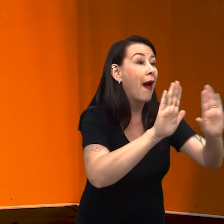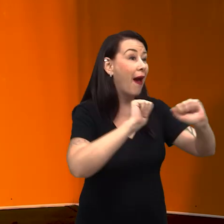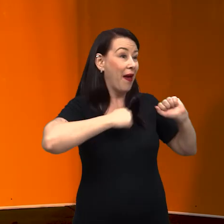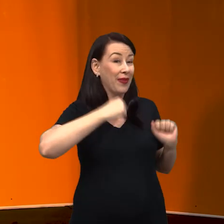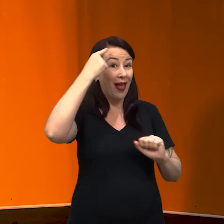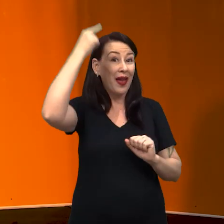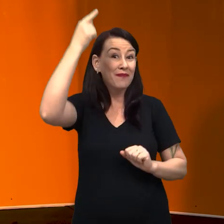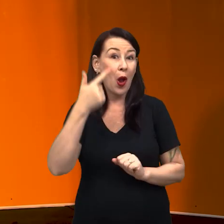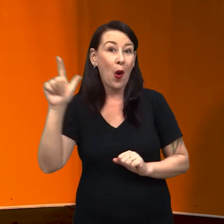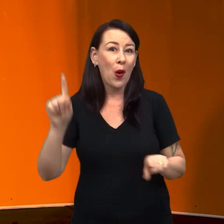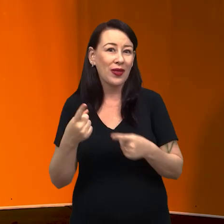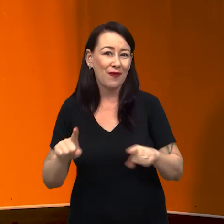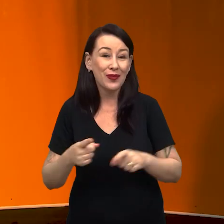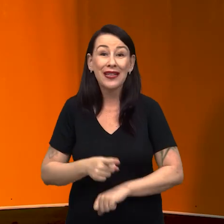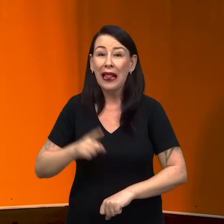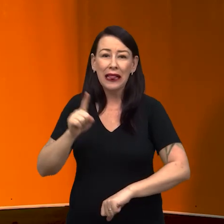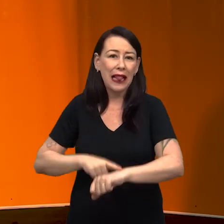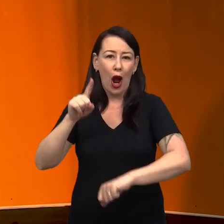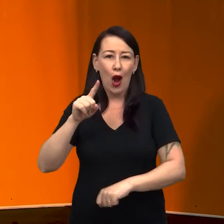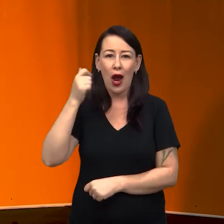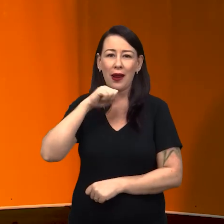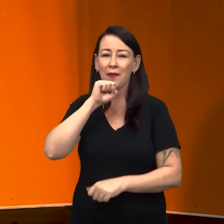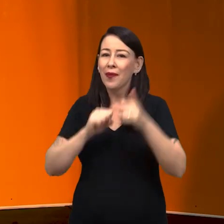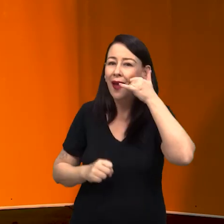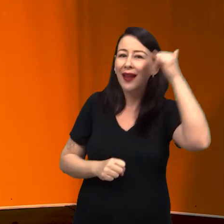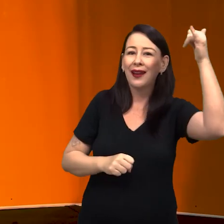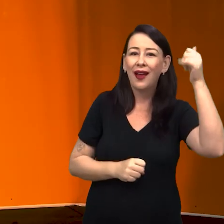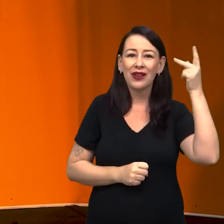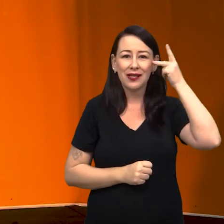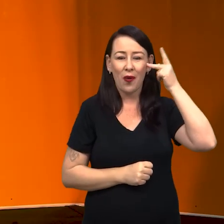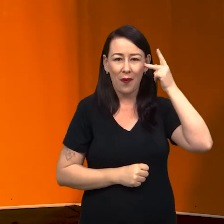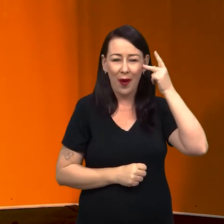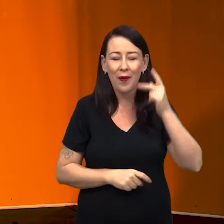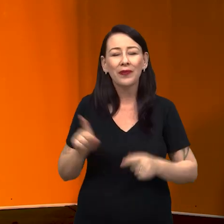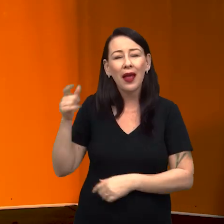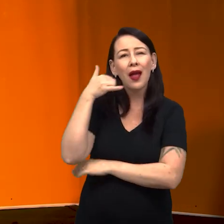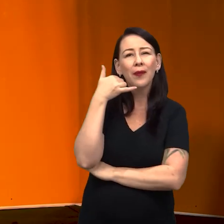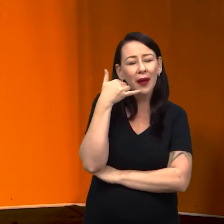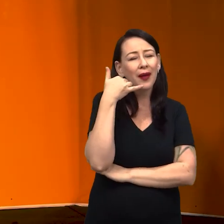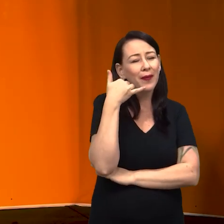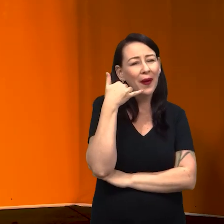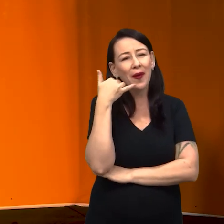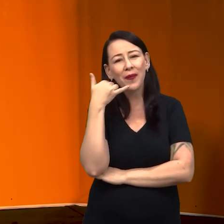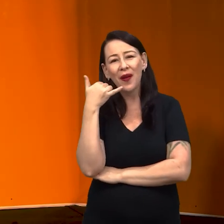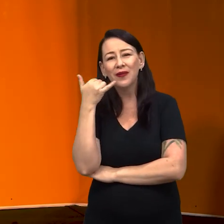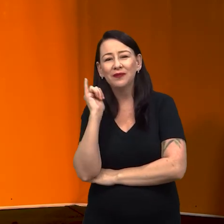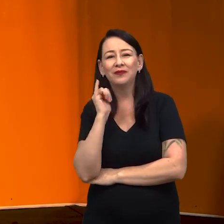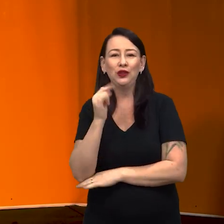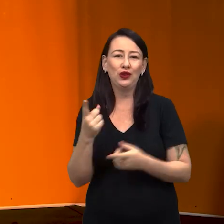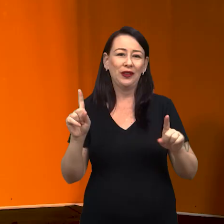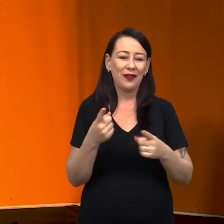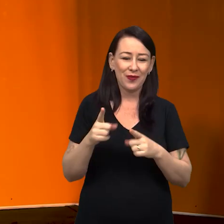Dona Terezinha, lembrei de mais uma. Então minha mãe me ligava em São Paulo e Dona Mariazinha me cantava no